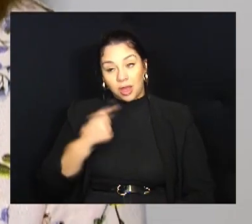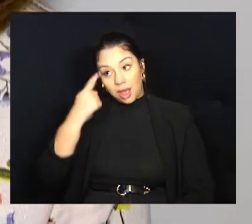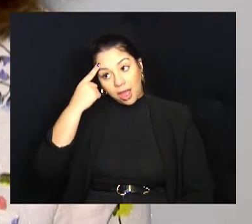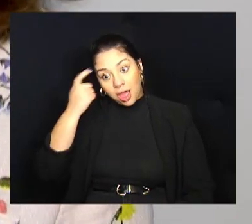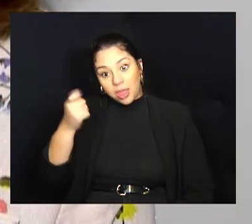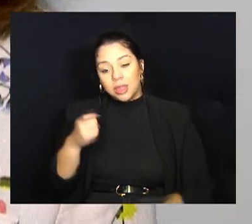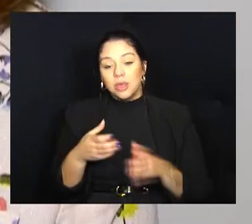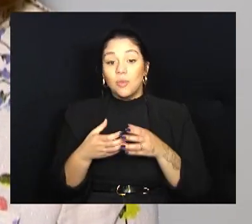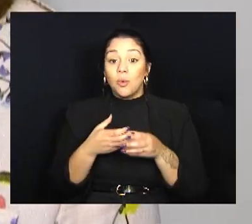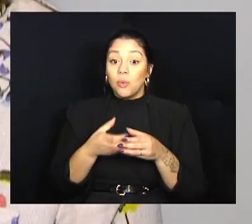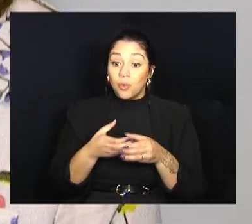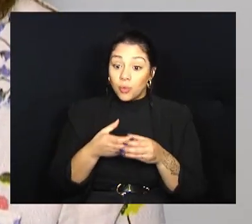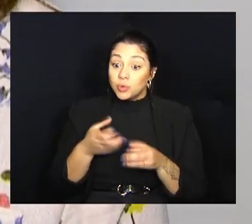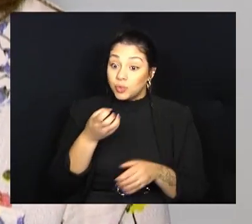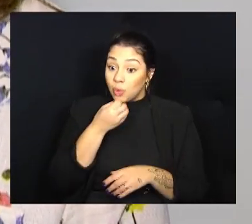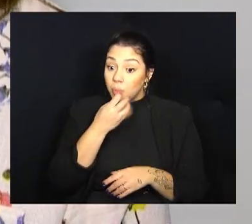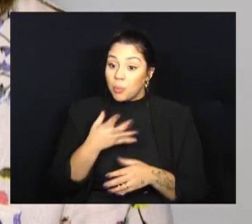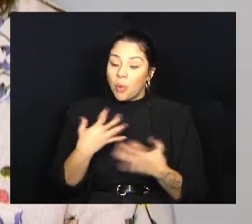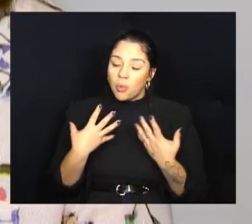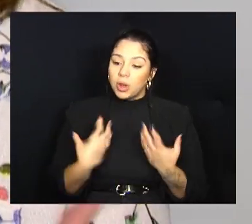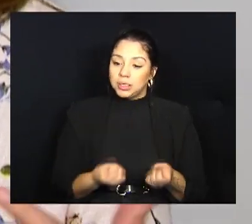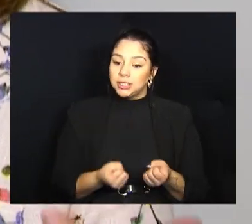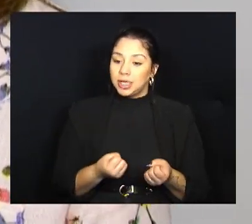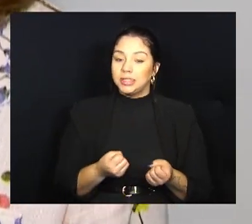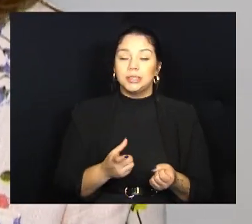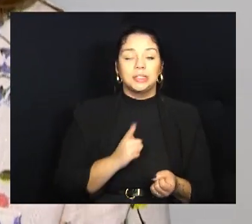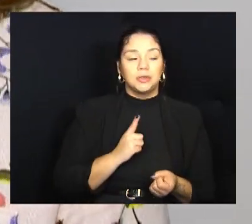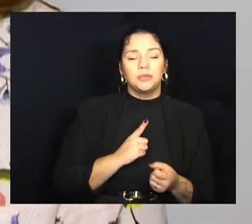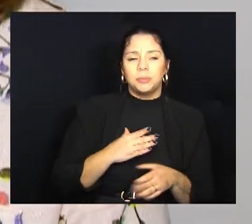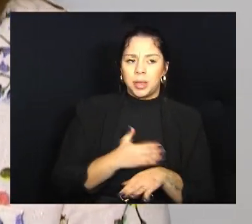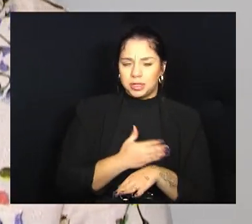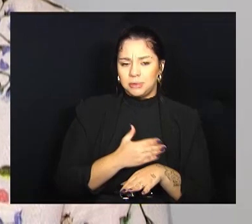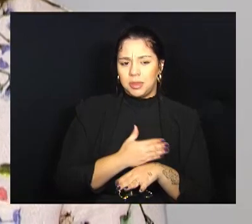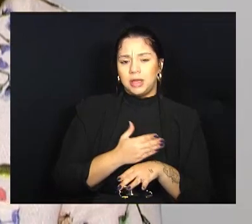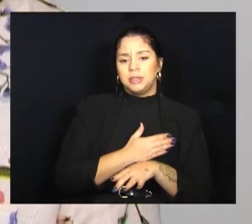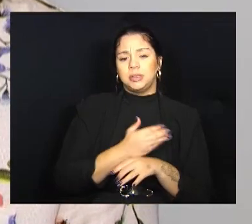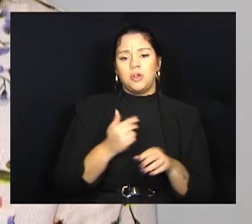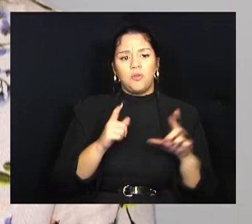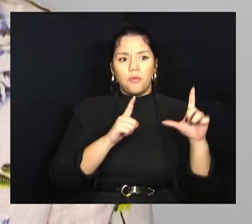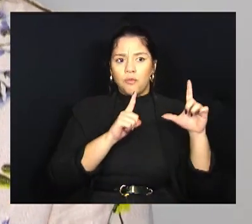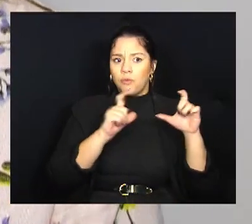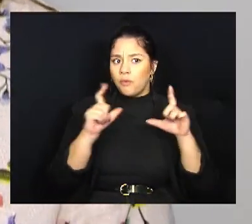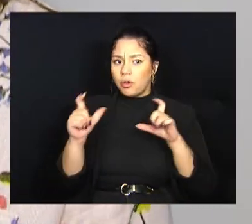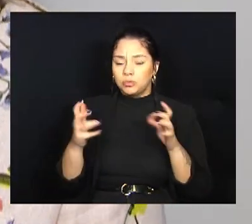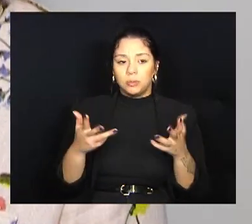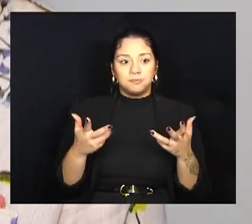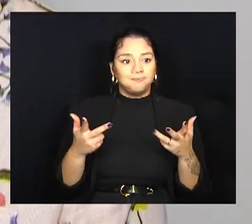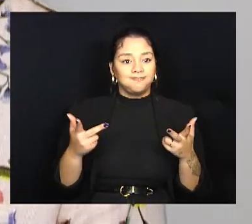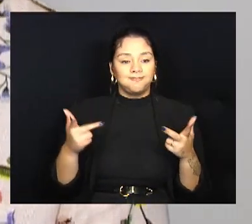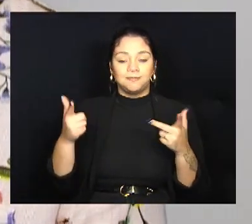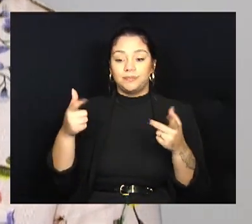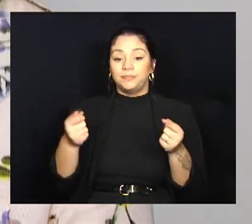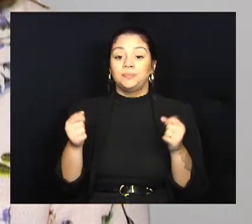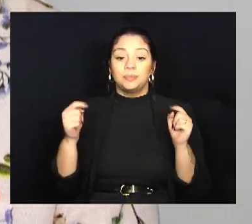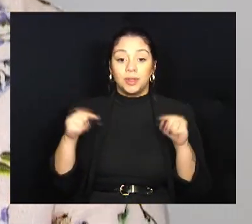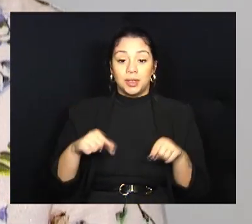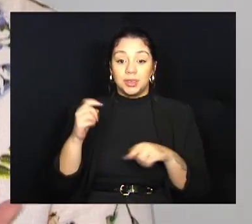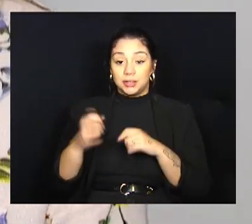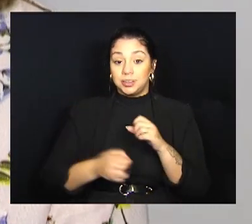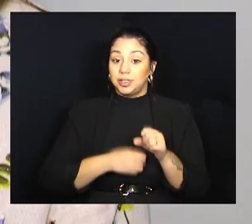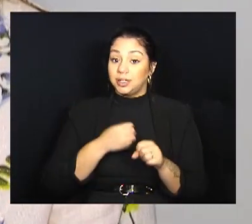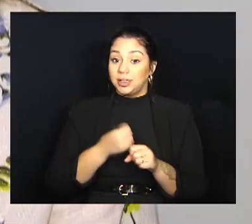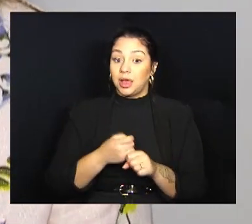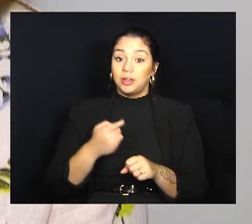foi muito bem aceito, né? Tivemos uma participação grande, fotos incríveis. E esse ano a gente